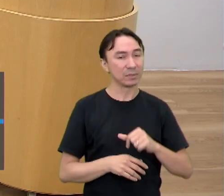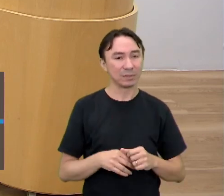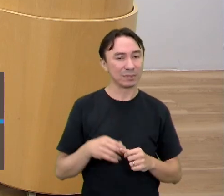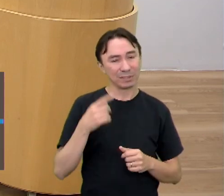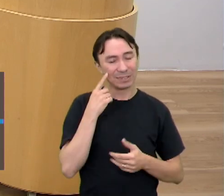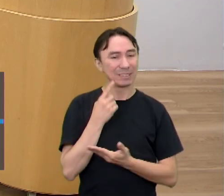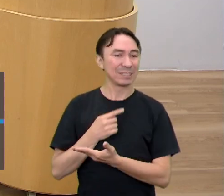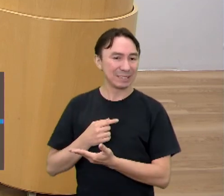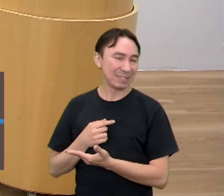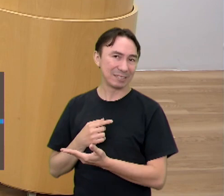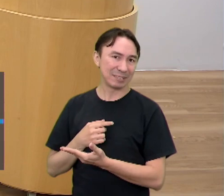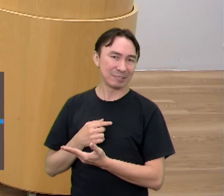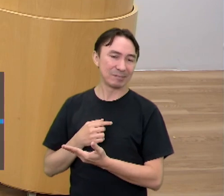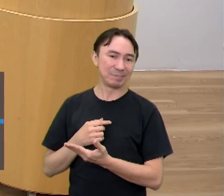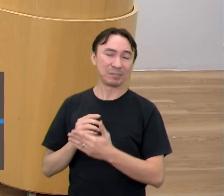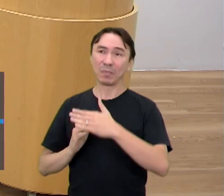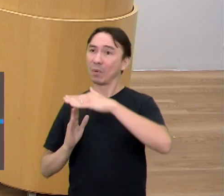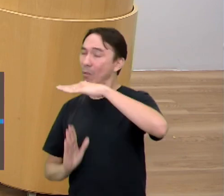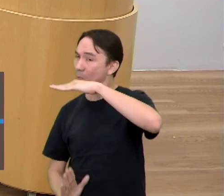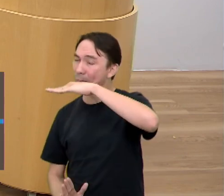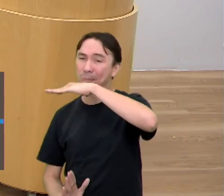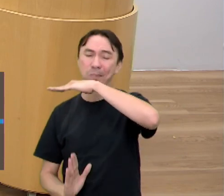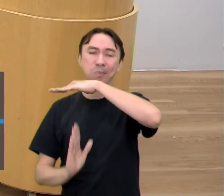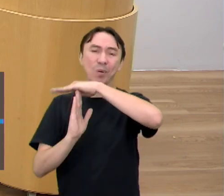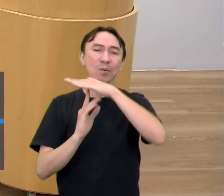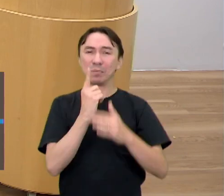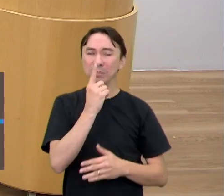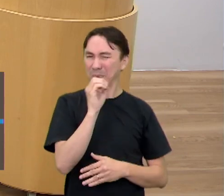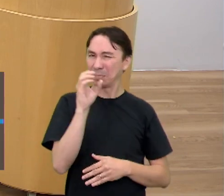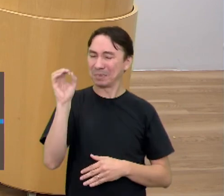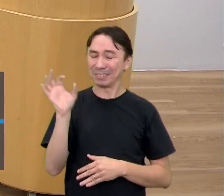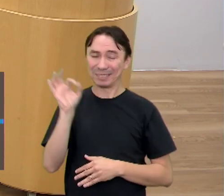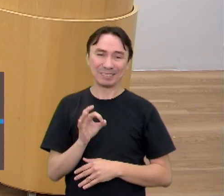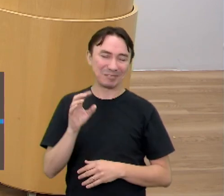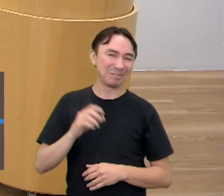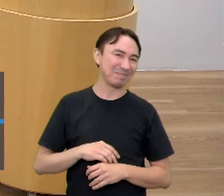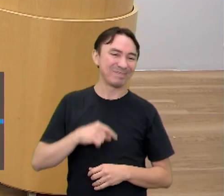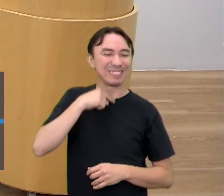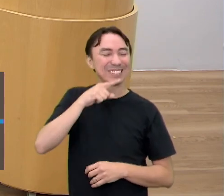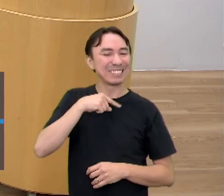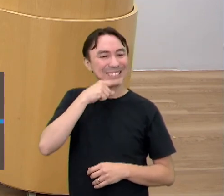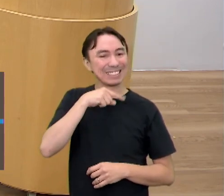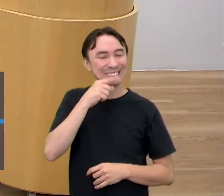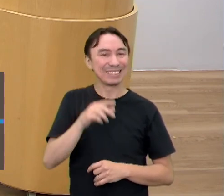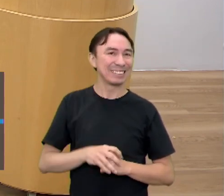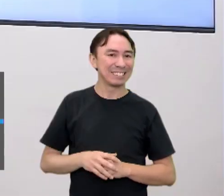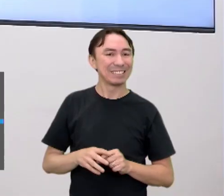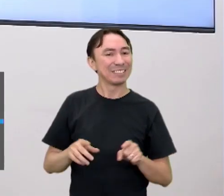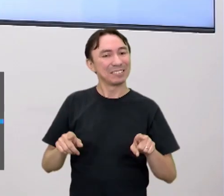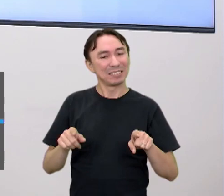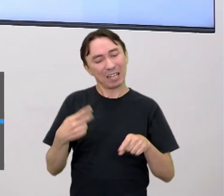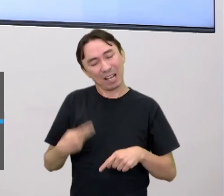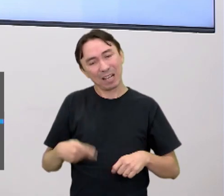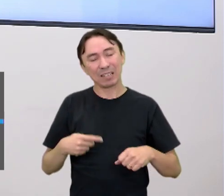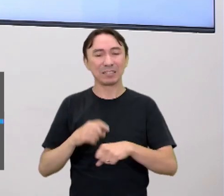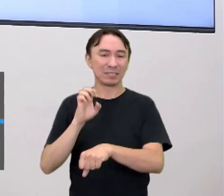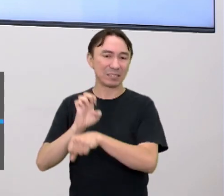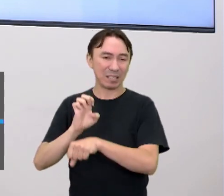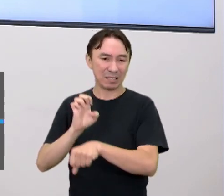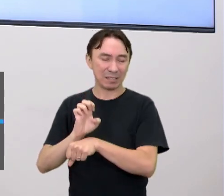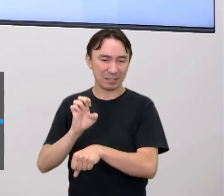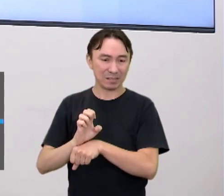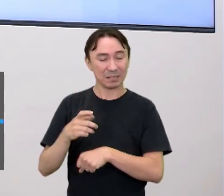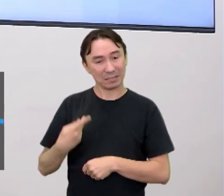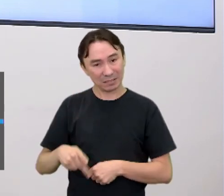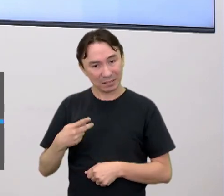não atinjam 1. Né? A própria dinâmica, né, o estado de São Paulo hoje, ele tem mais ou menos aí 45 milhões de